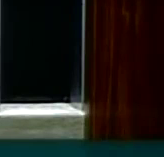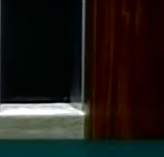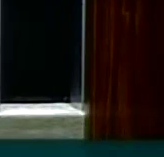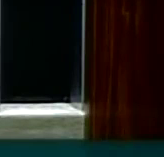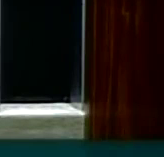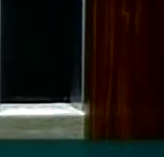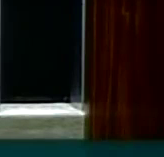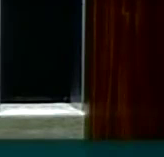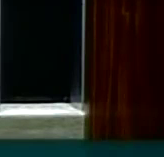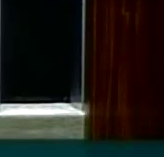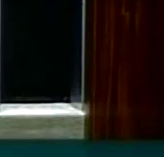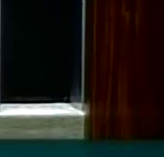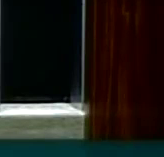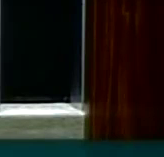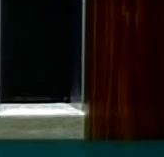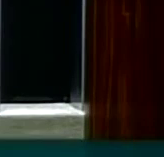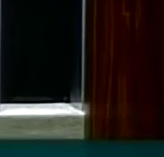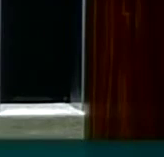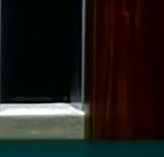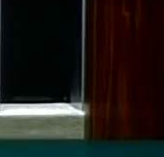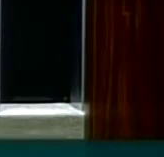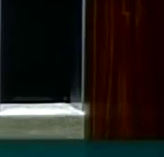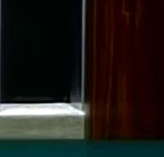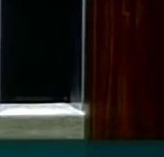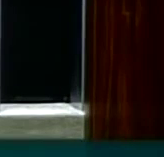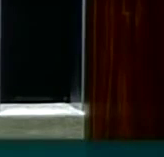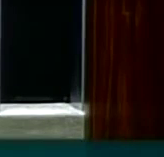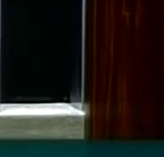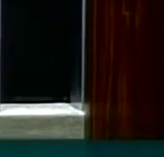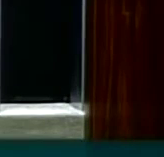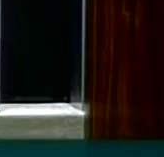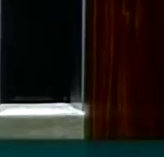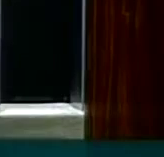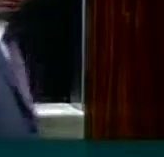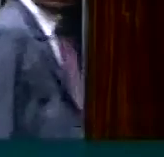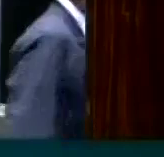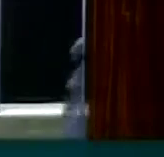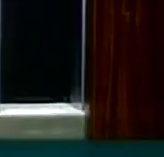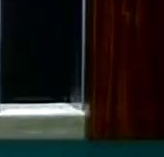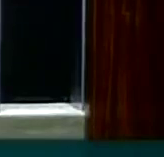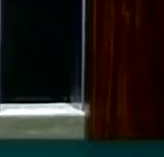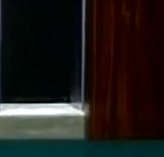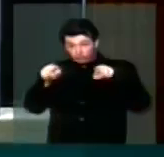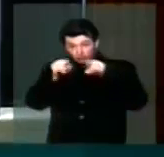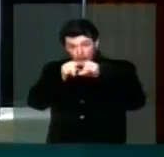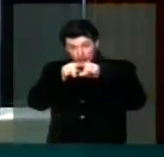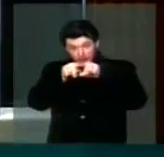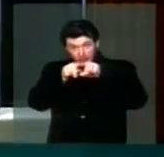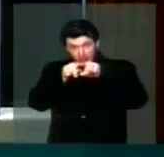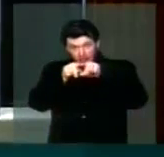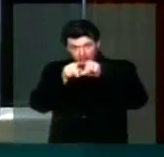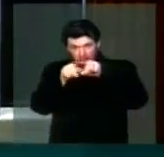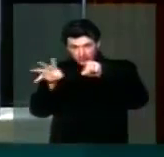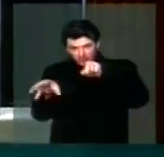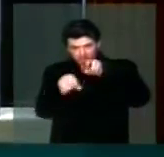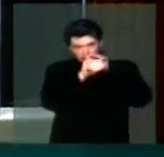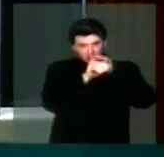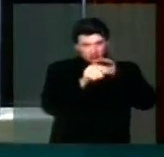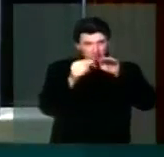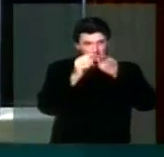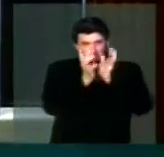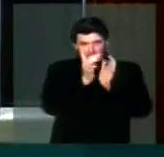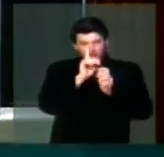partido. Ou seja, nós estamos esclarecendo que a fusão realmente dá origem a um novo partido,